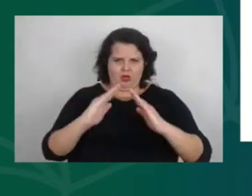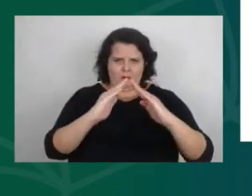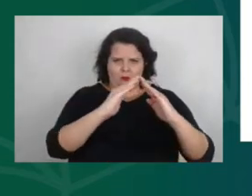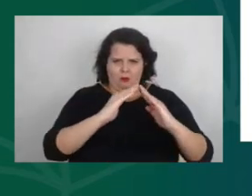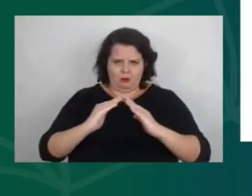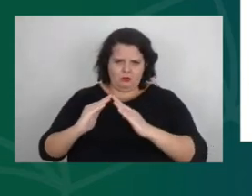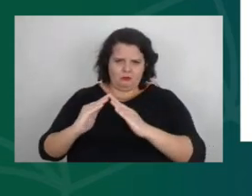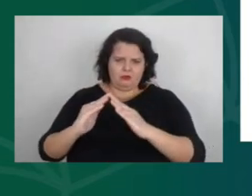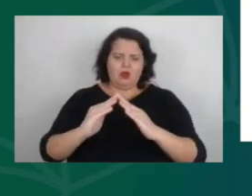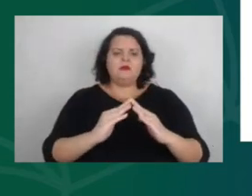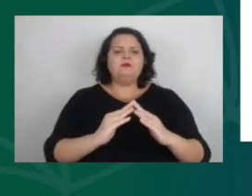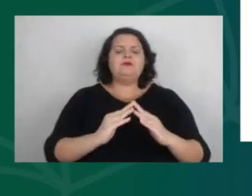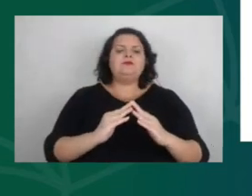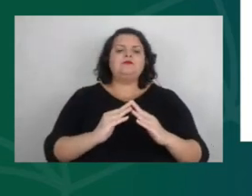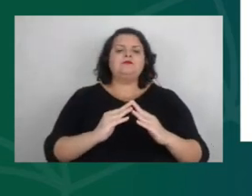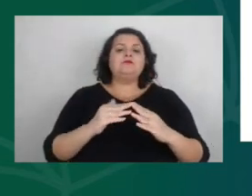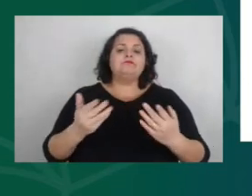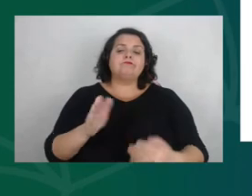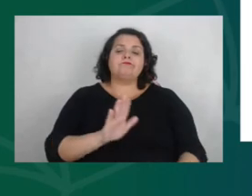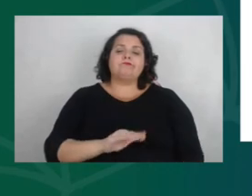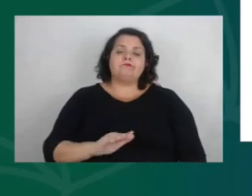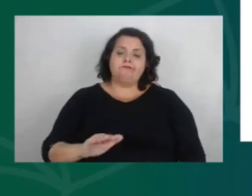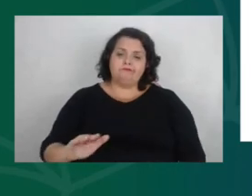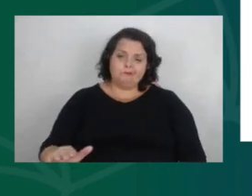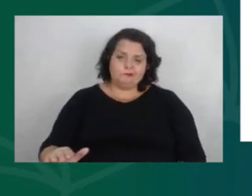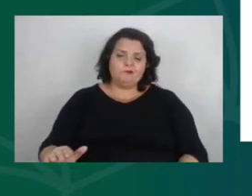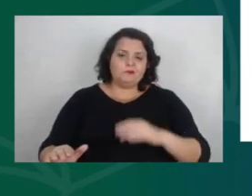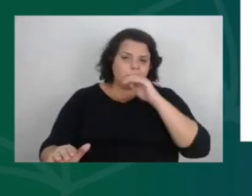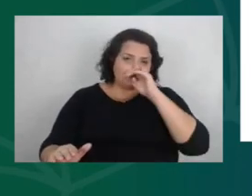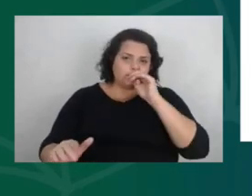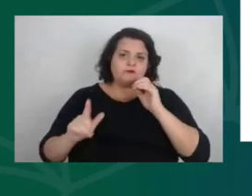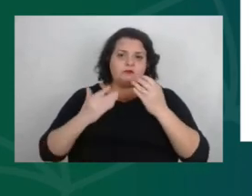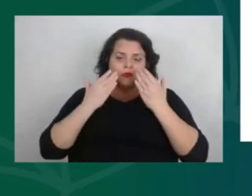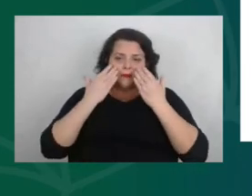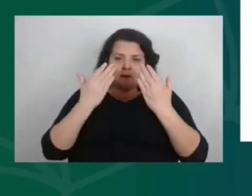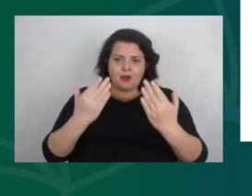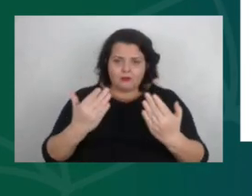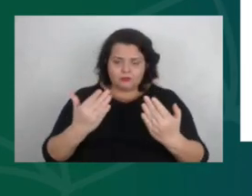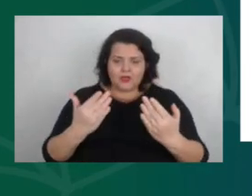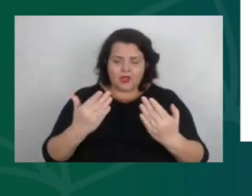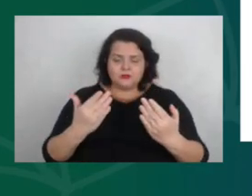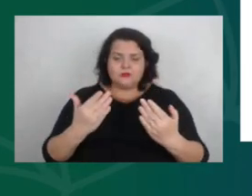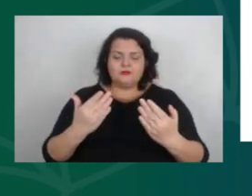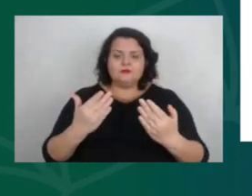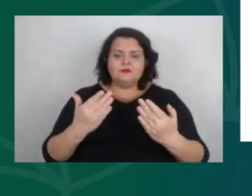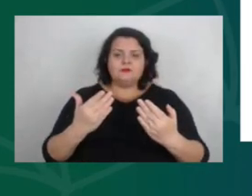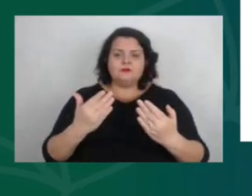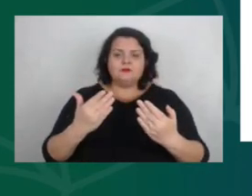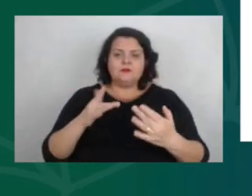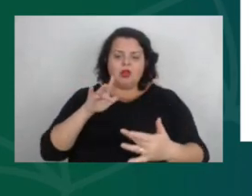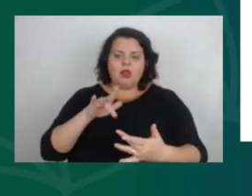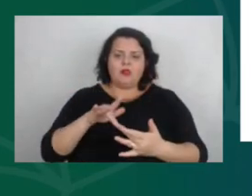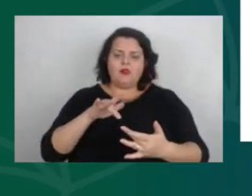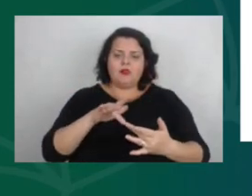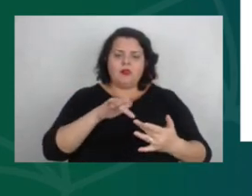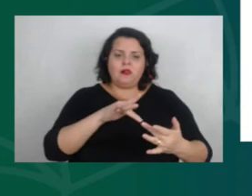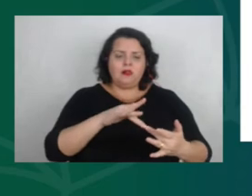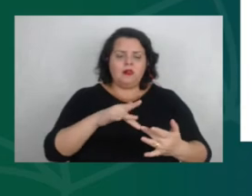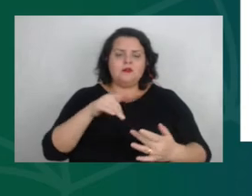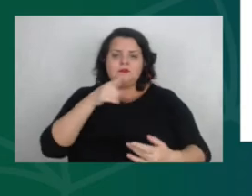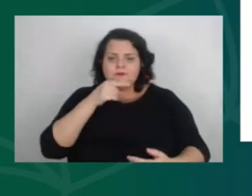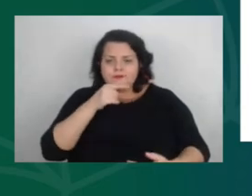região, e essas crianças, além de toda a exposição já descrita pelos adultos, elas acabam